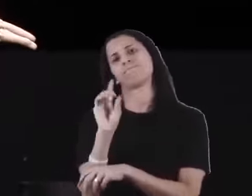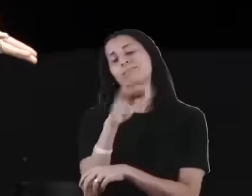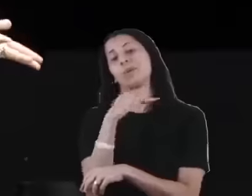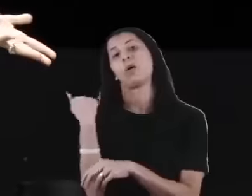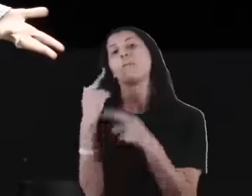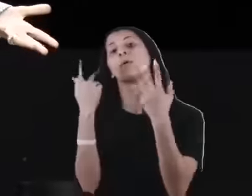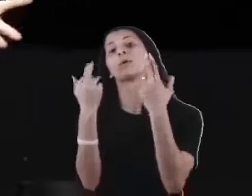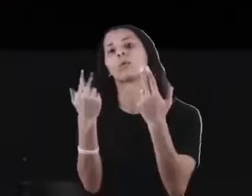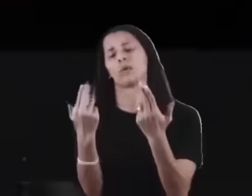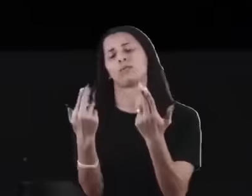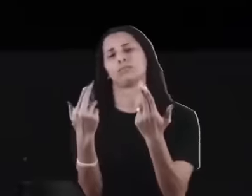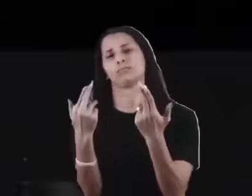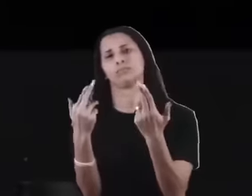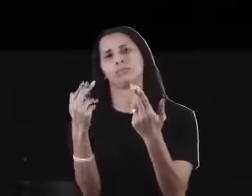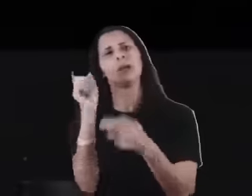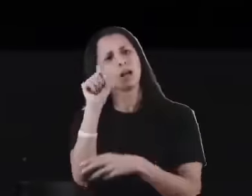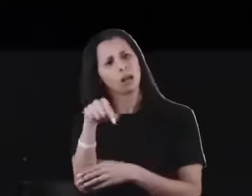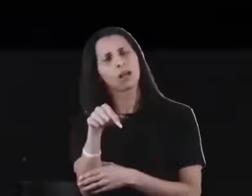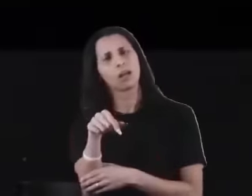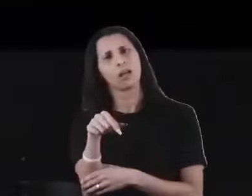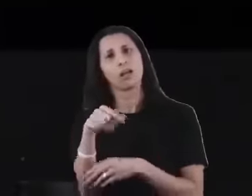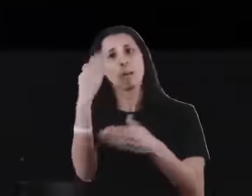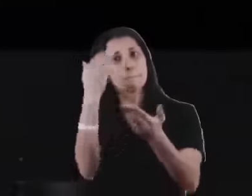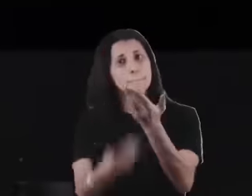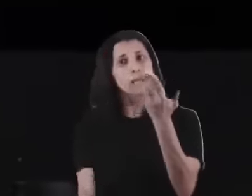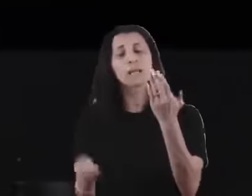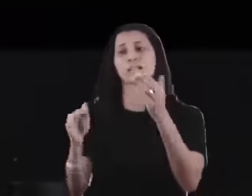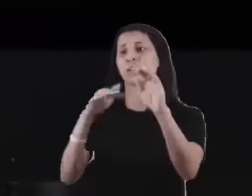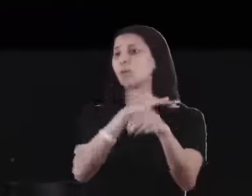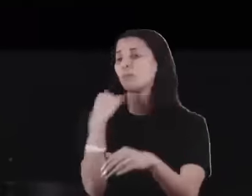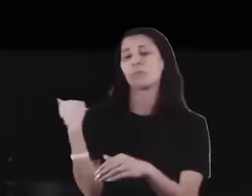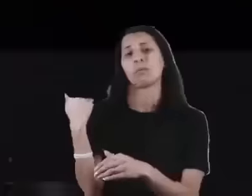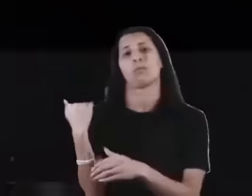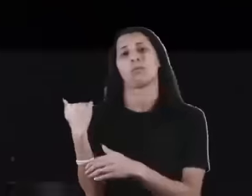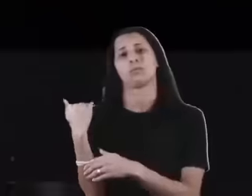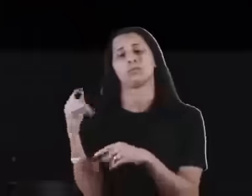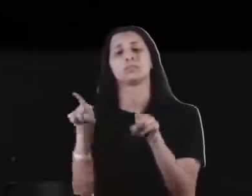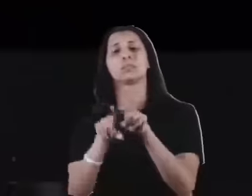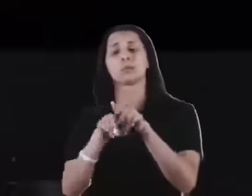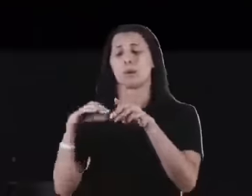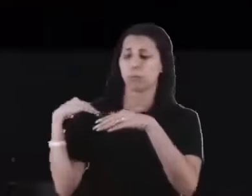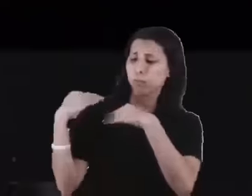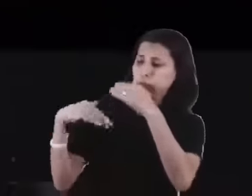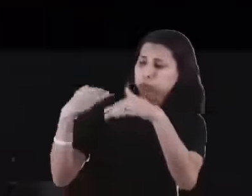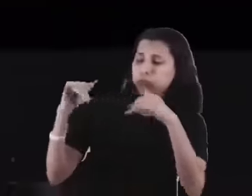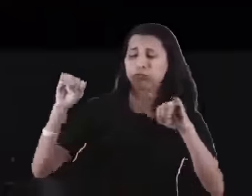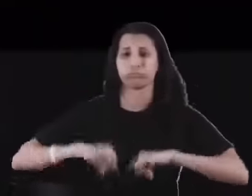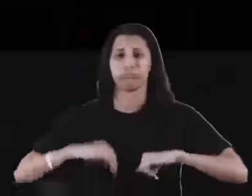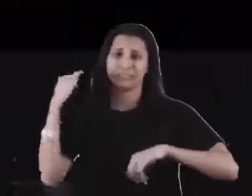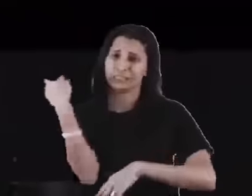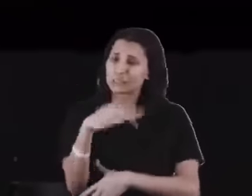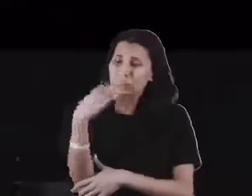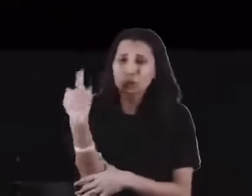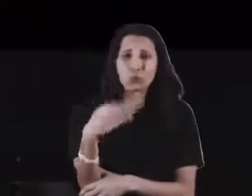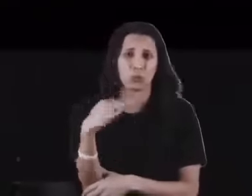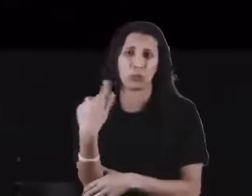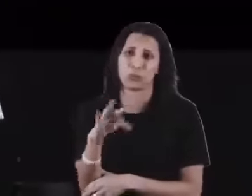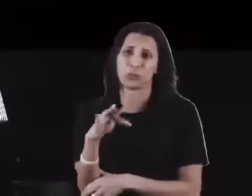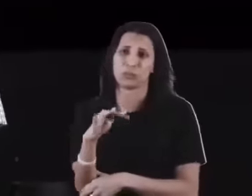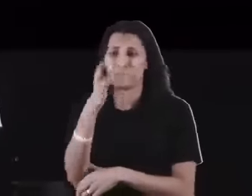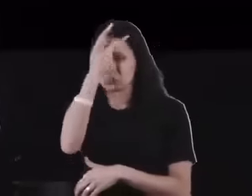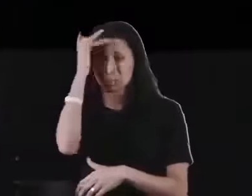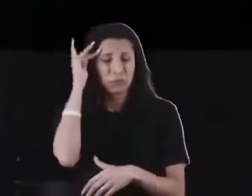é ou não é gente é uma perda é um luto é um processo que dói e muitas pessoas não sabem